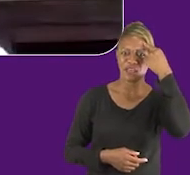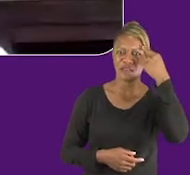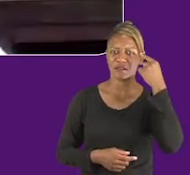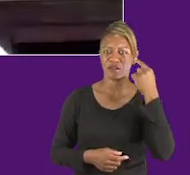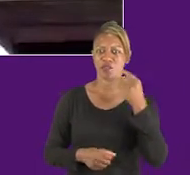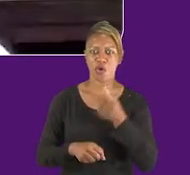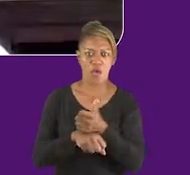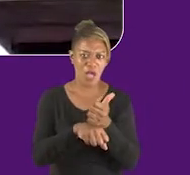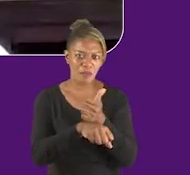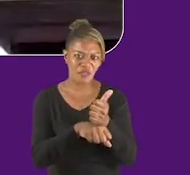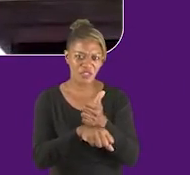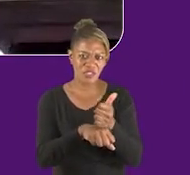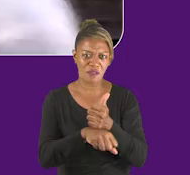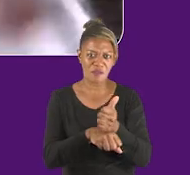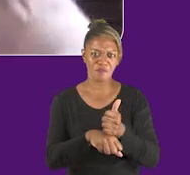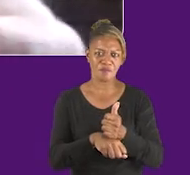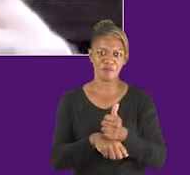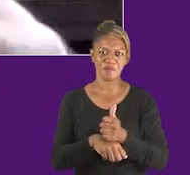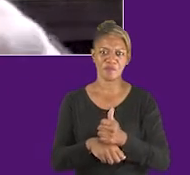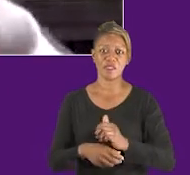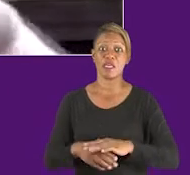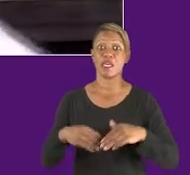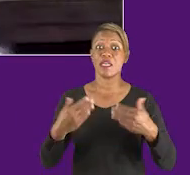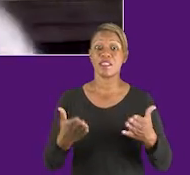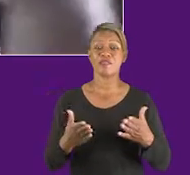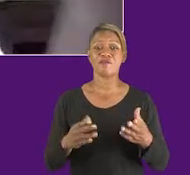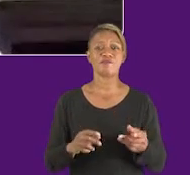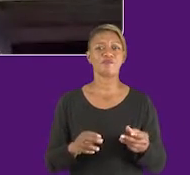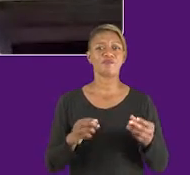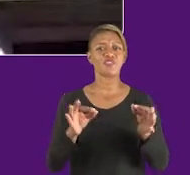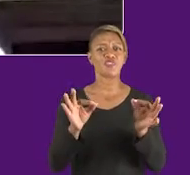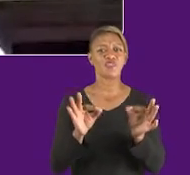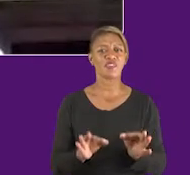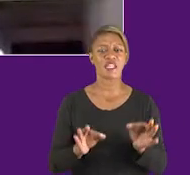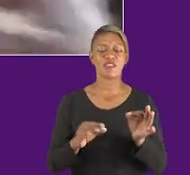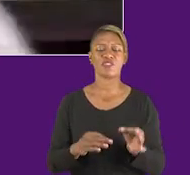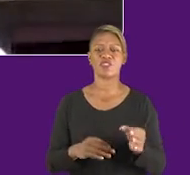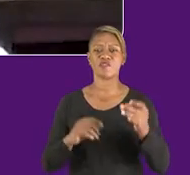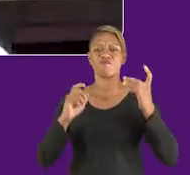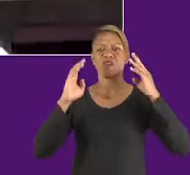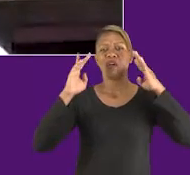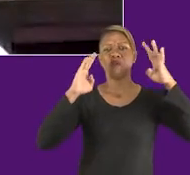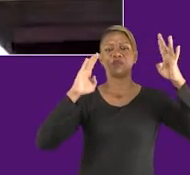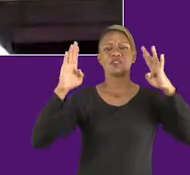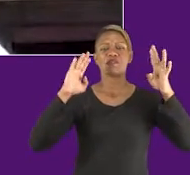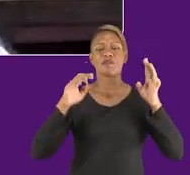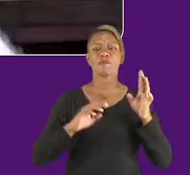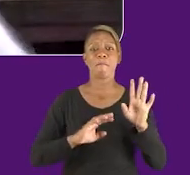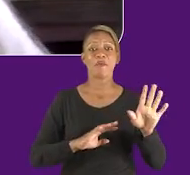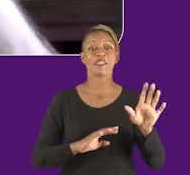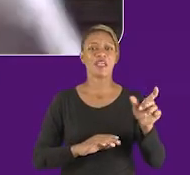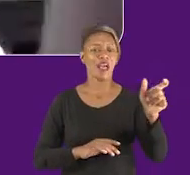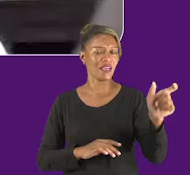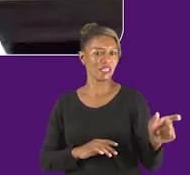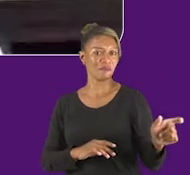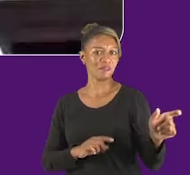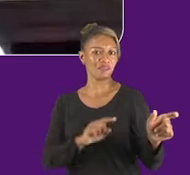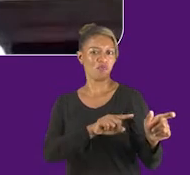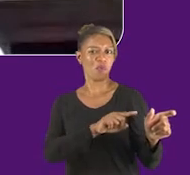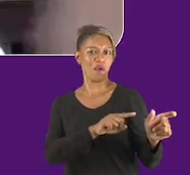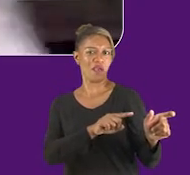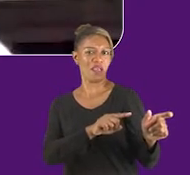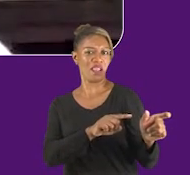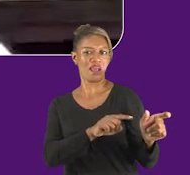Mas o mais importante é o meu ver é exatamente o pensamento né quer dizer aquela pessoa ela tem que estar